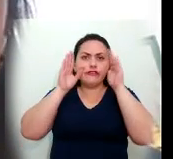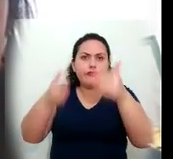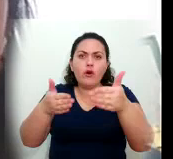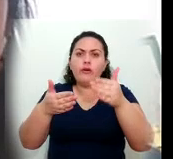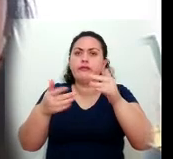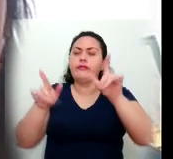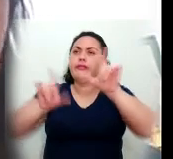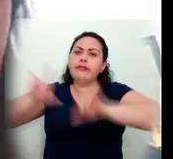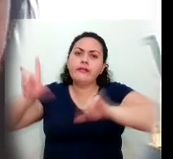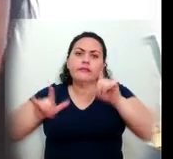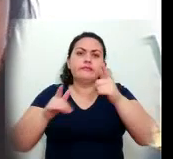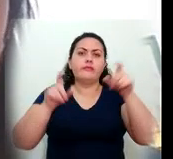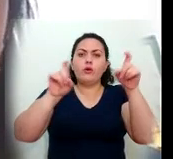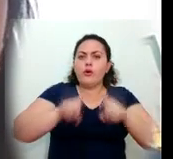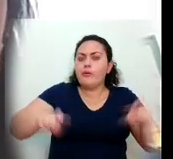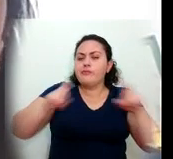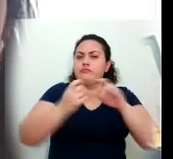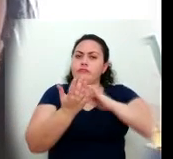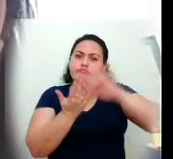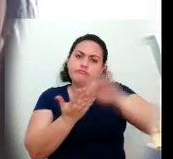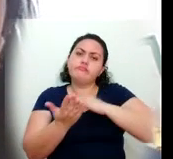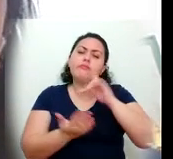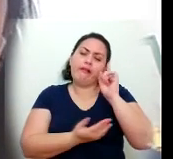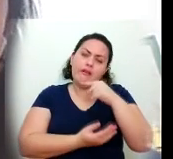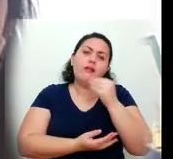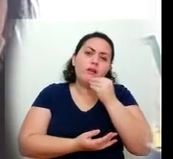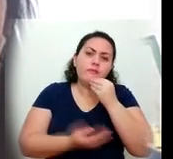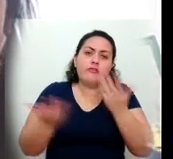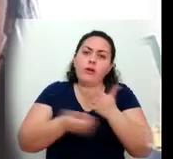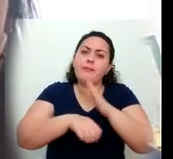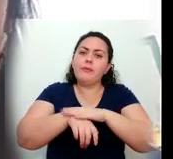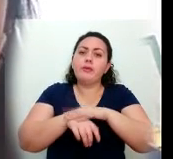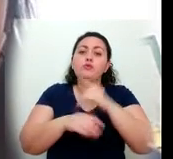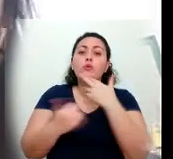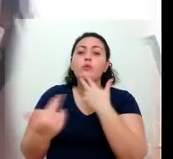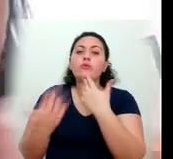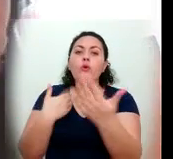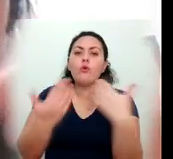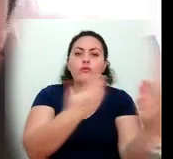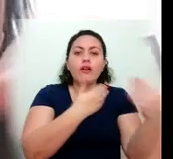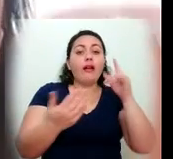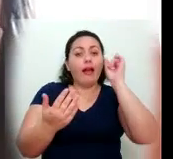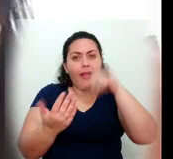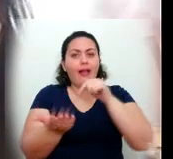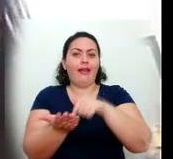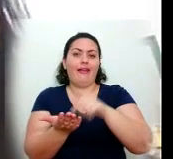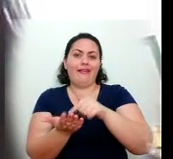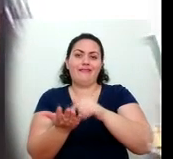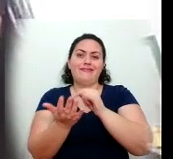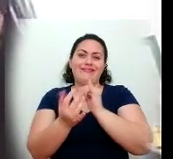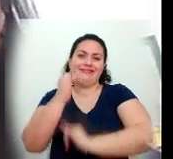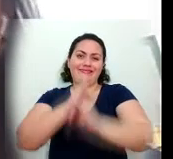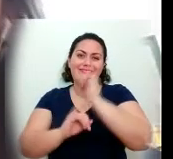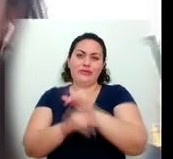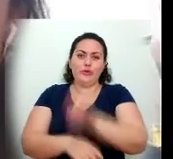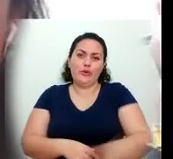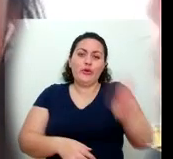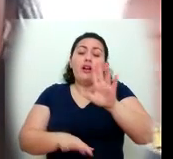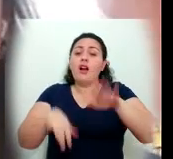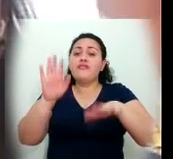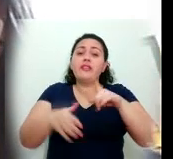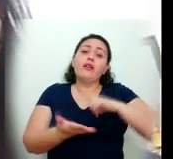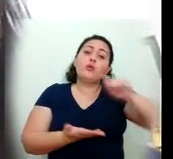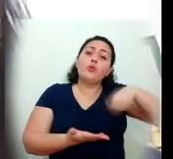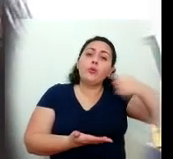que todas as pessoas é a nossa maneira de interação e conectividade nesse momento. E daqui a pouco Sim. estão comendo, e isso tem me acontecido até às vezes a